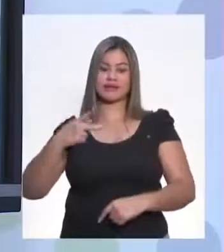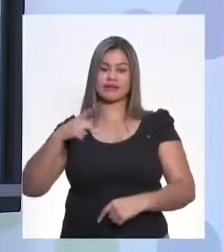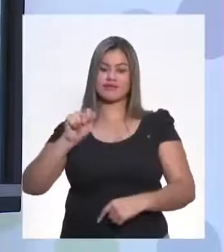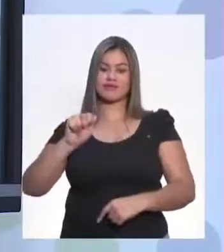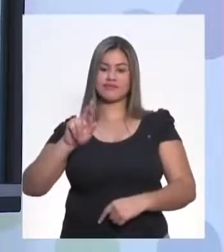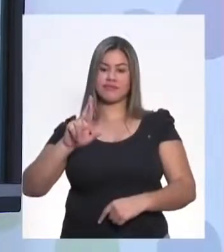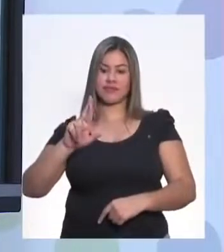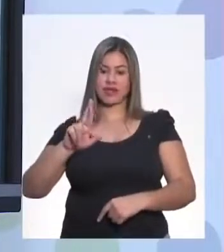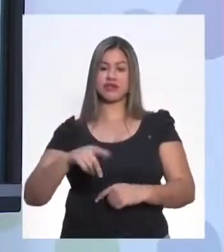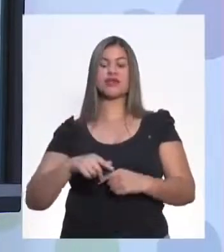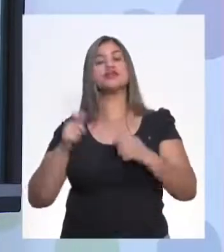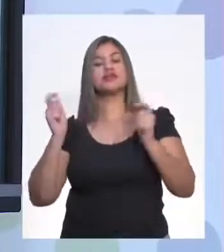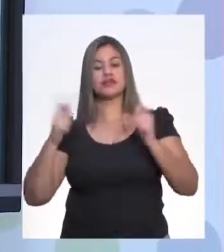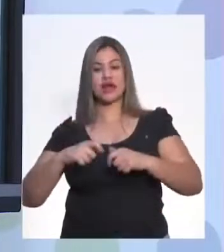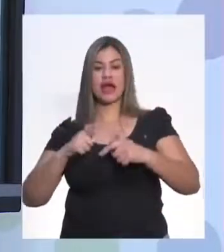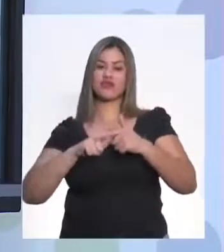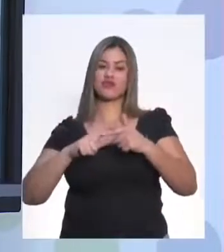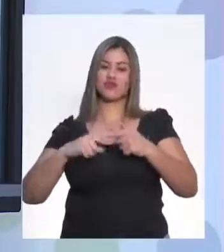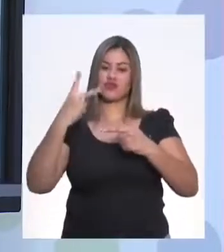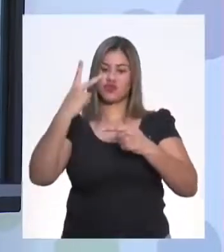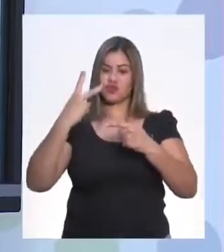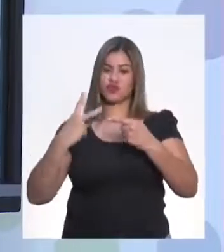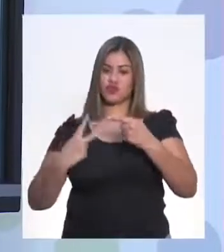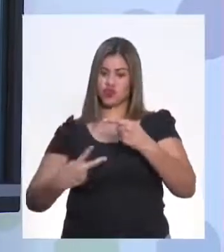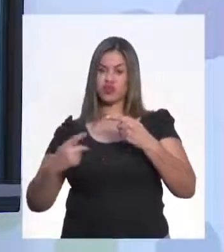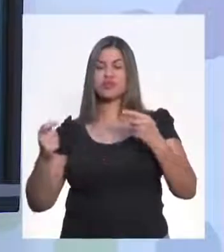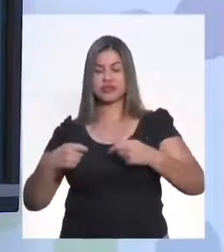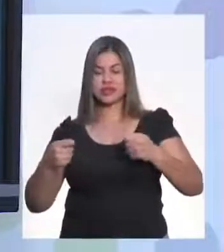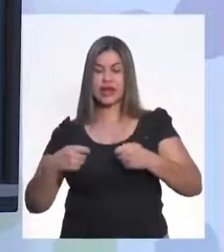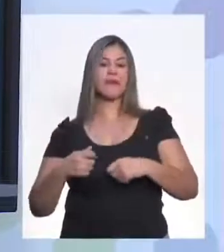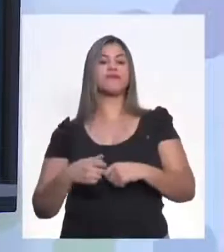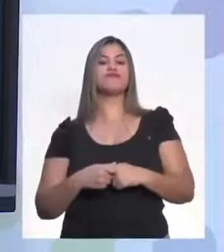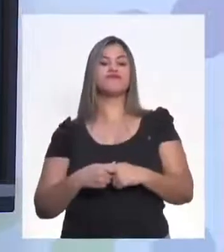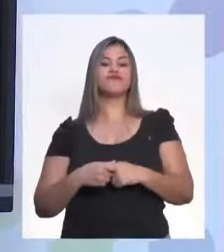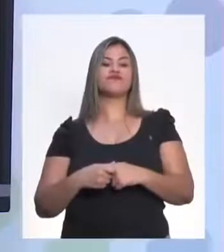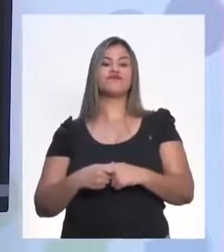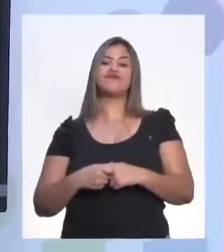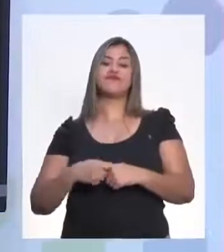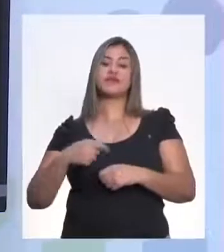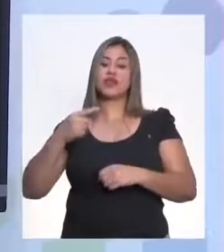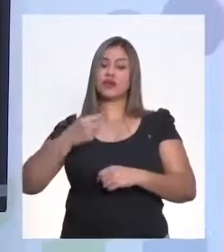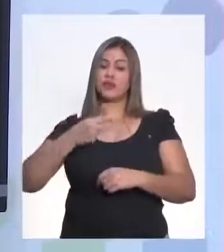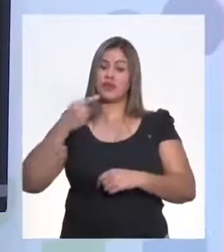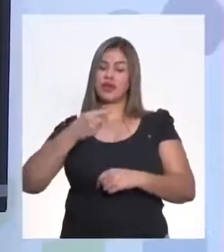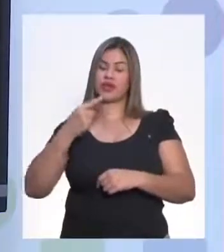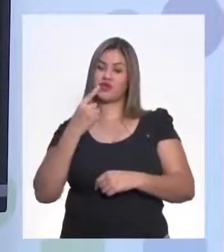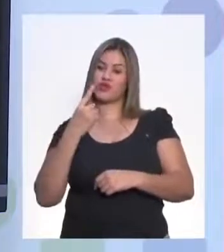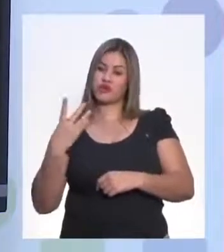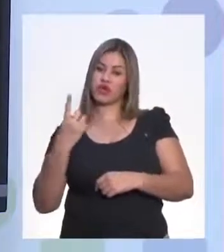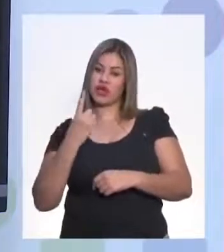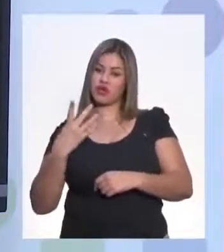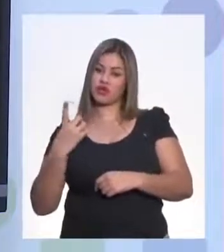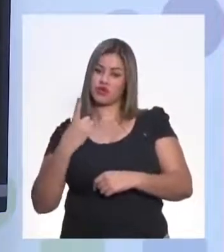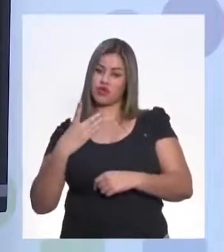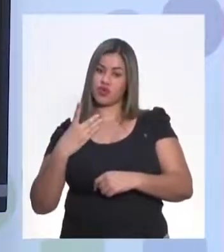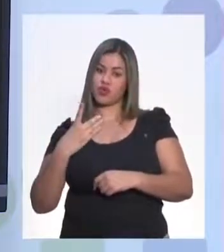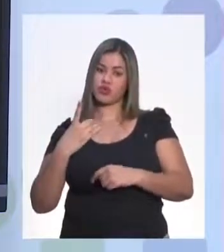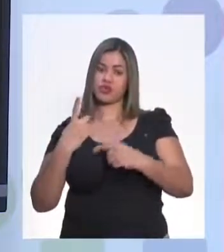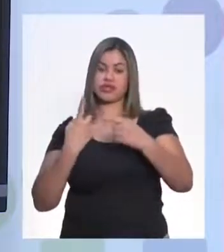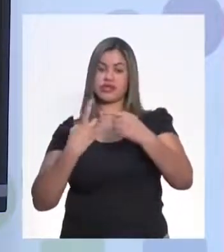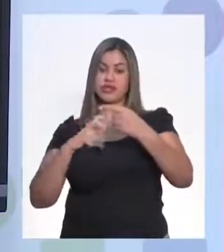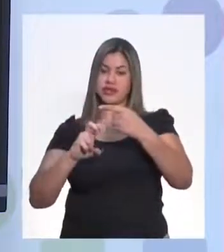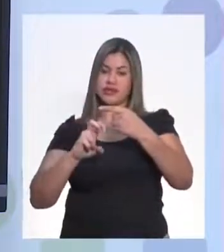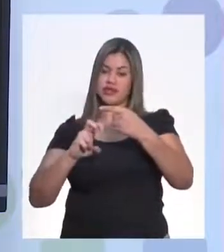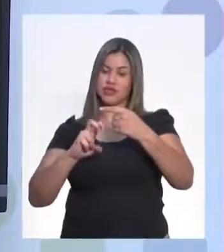divido em cima e embaixo por 2. Então, vai ficar menos 14